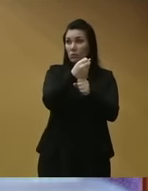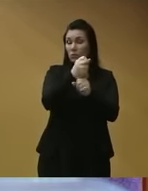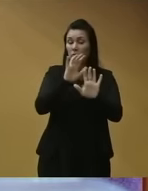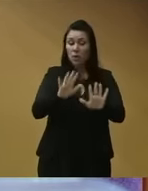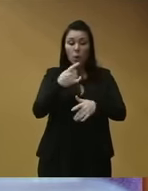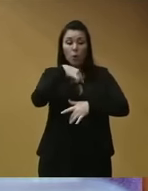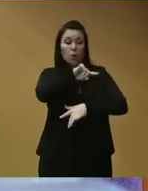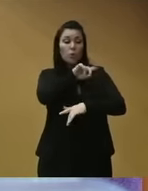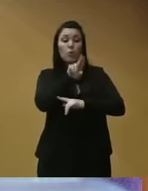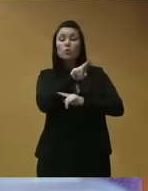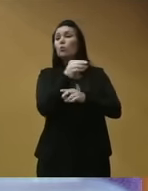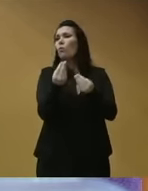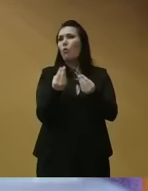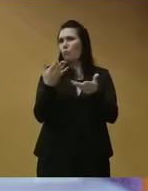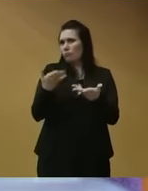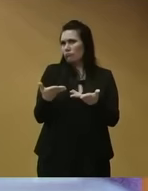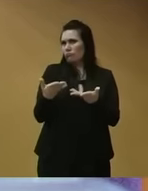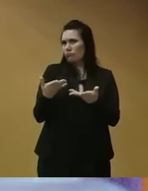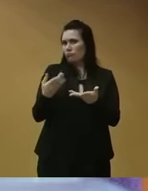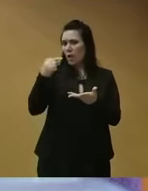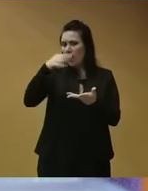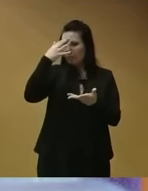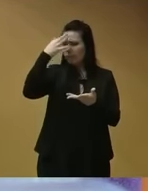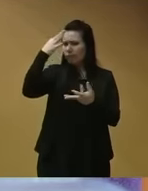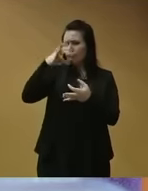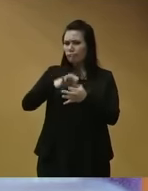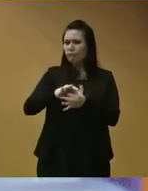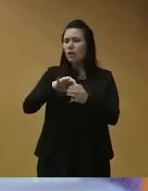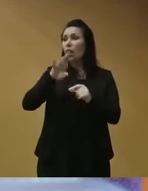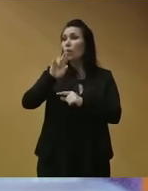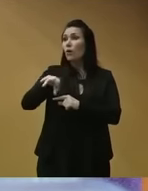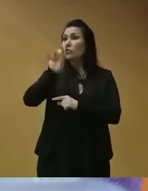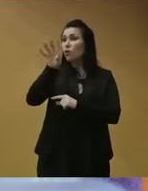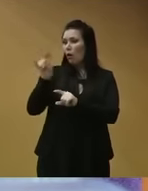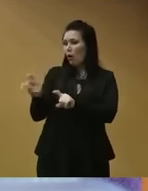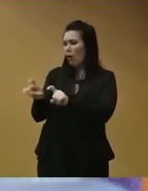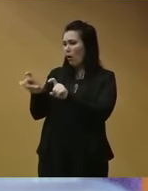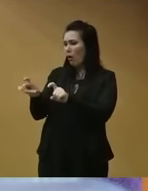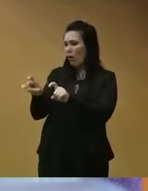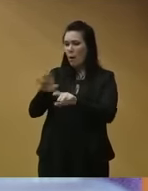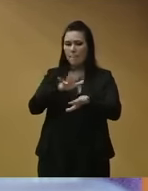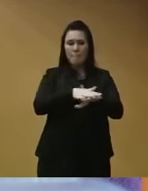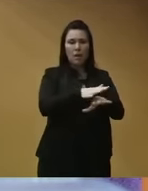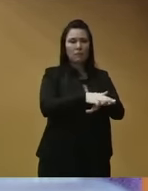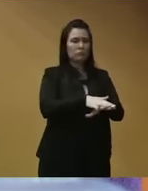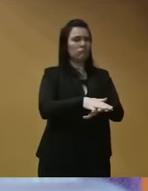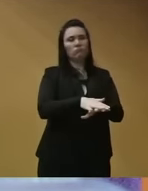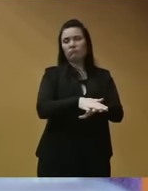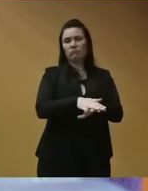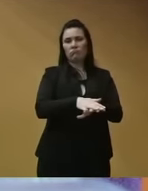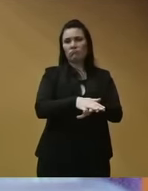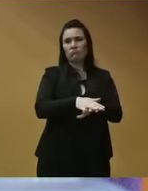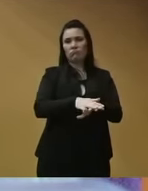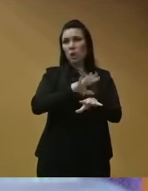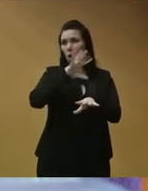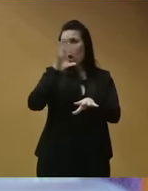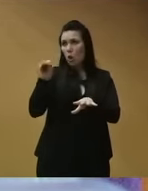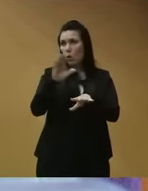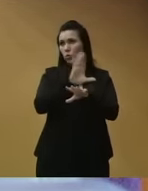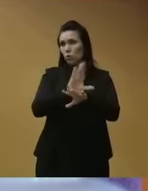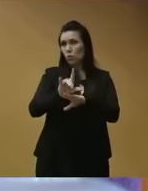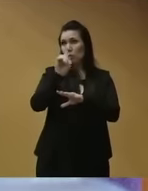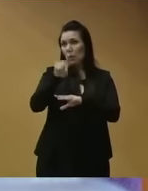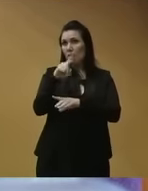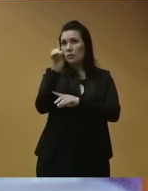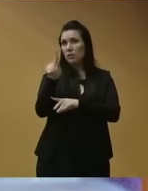ferramentas. Esse raciocínio não se aplica apenas à computação e à matemática, mas todos os cursos, os